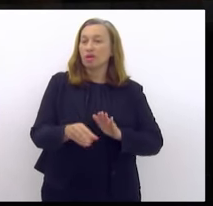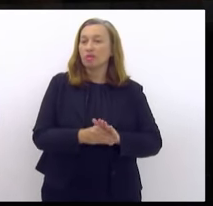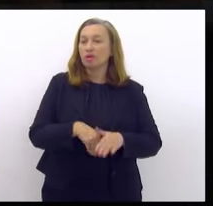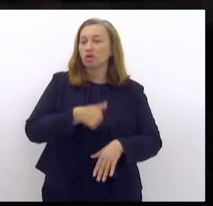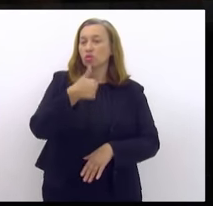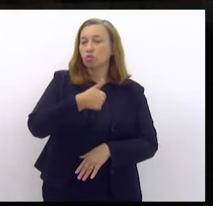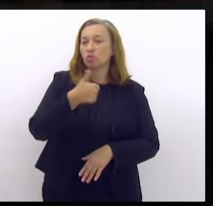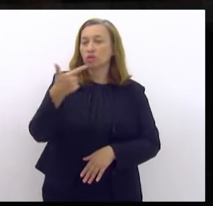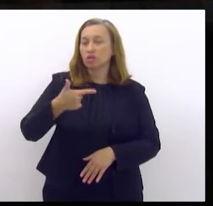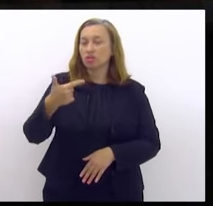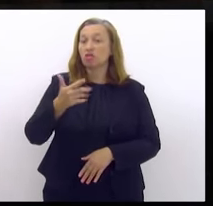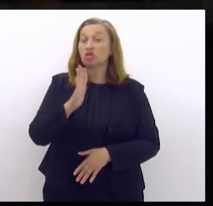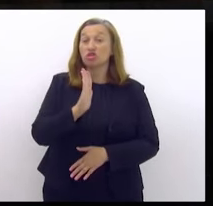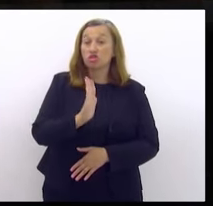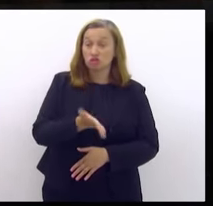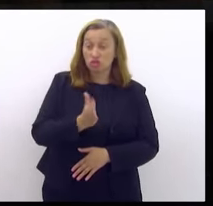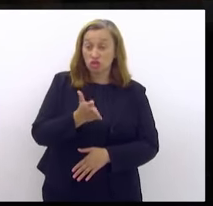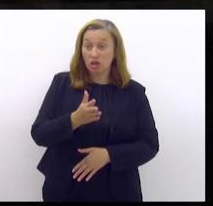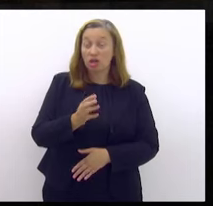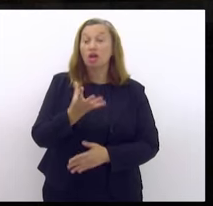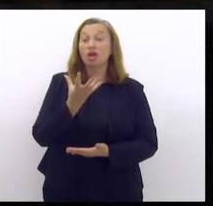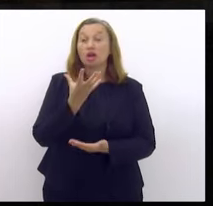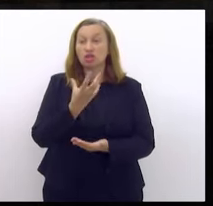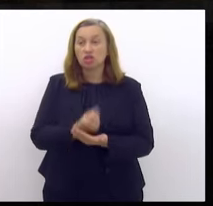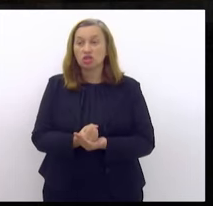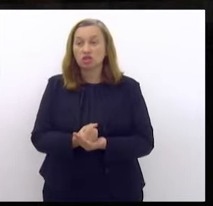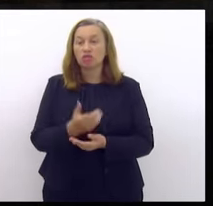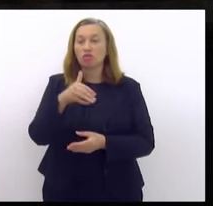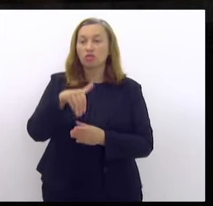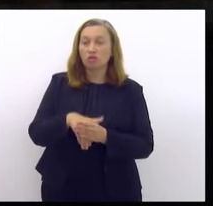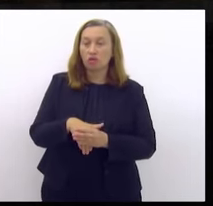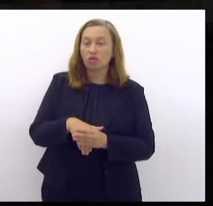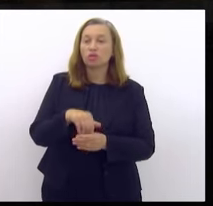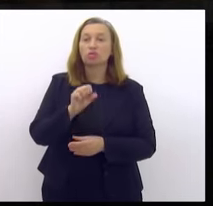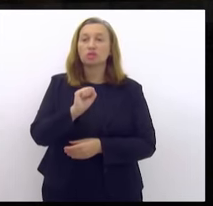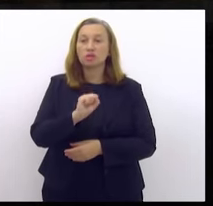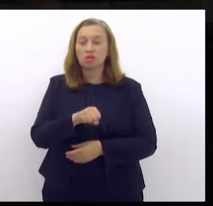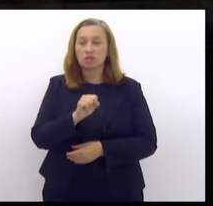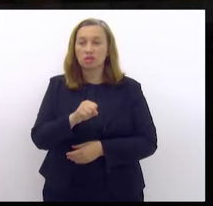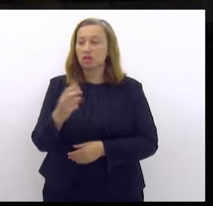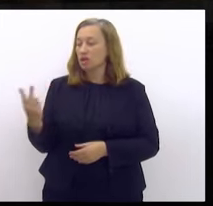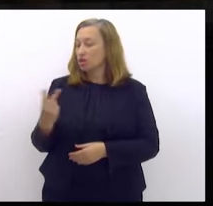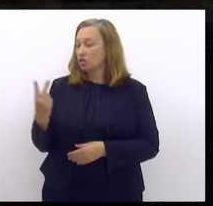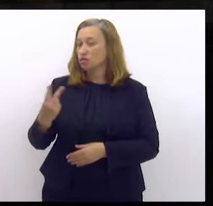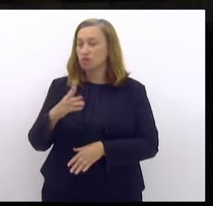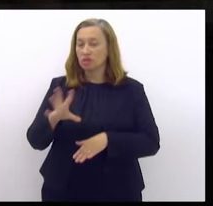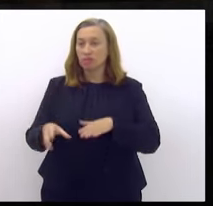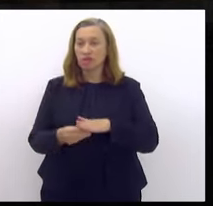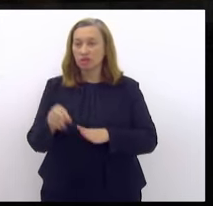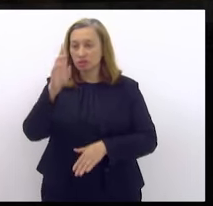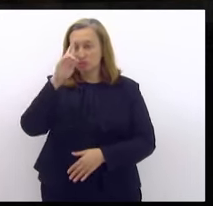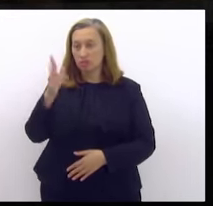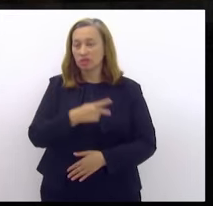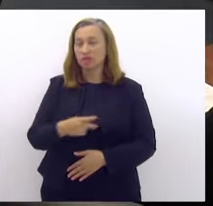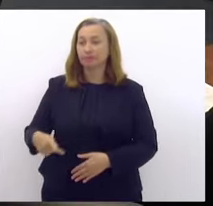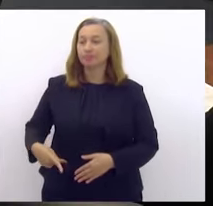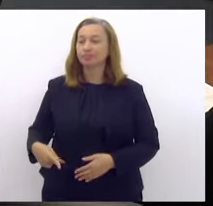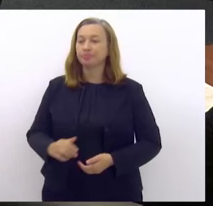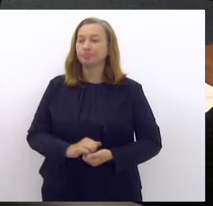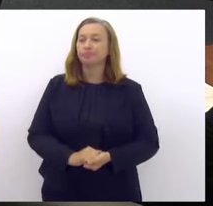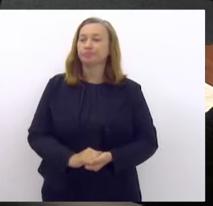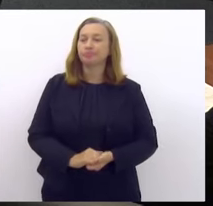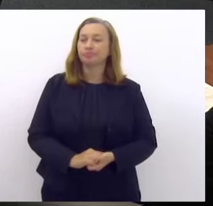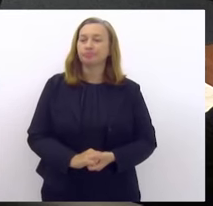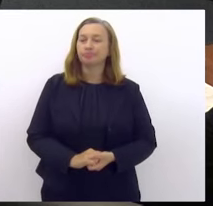e desde já registrando o meu voto favorável a ambas as emendas, senhor presidente.